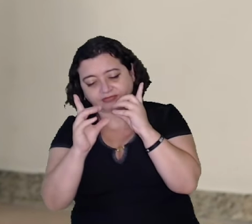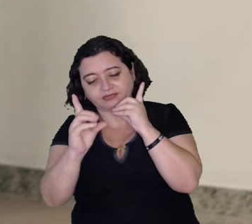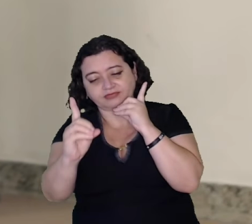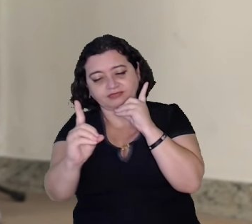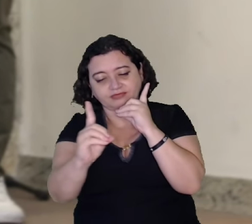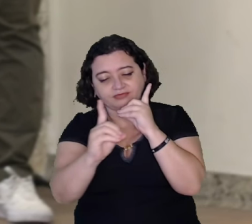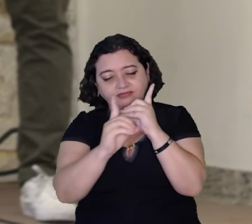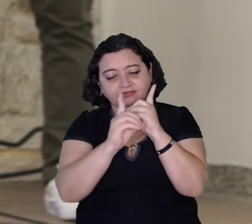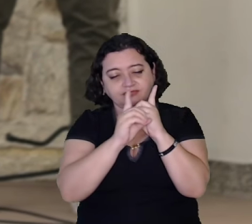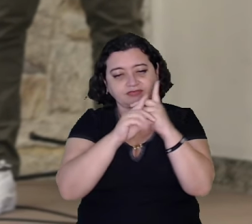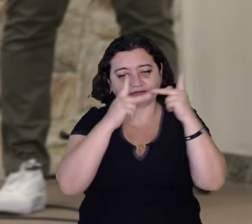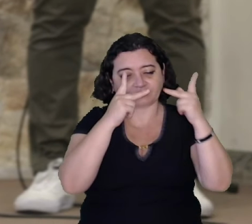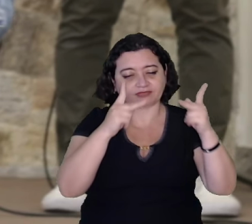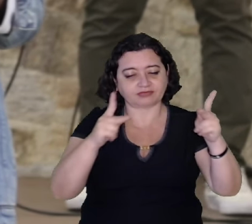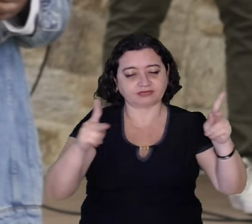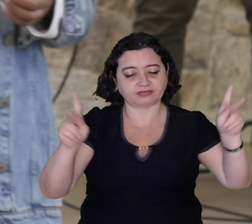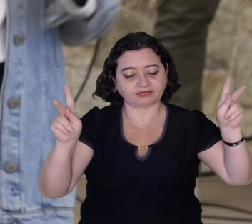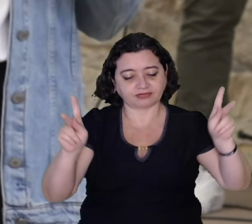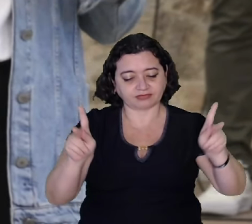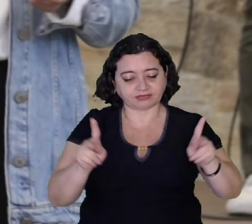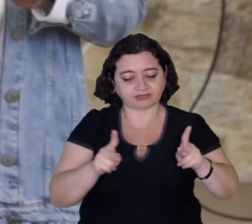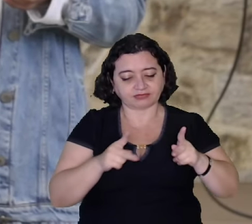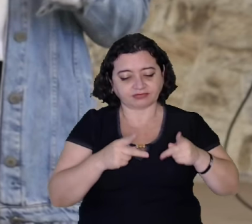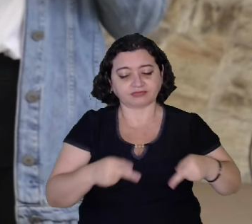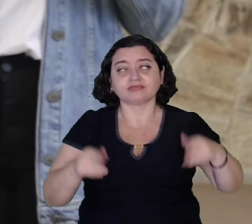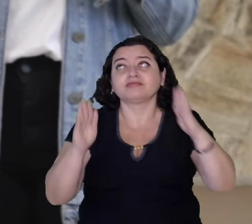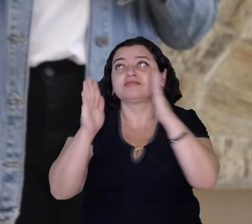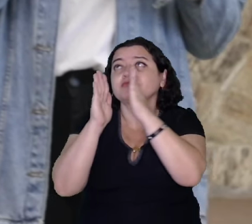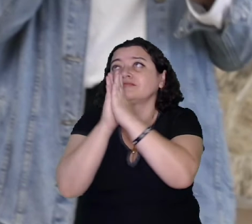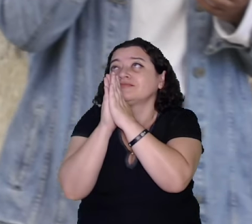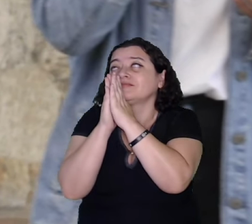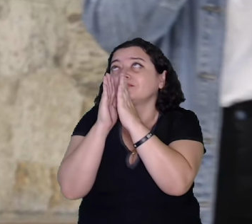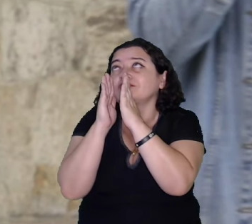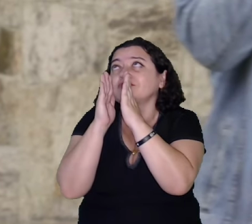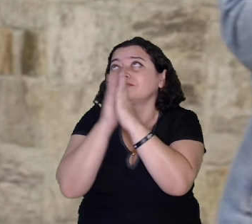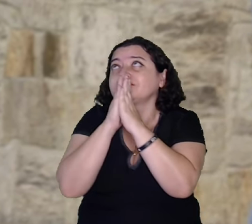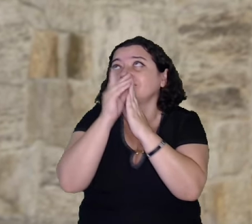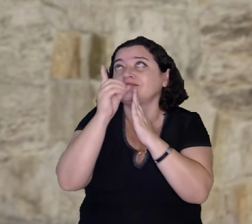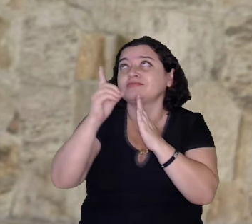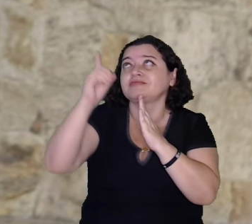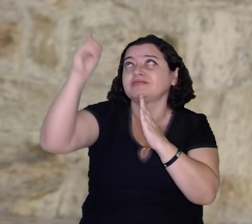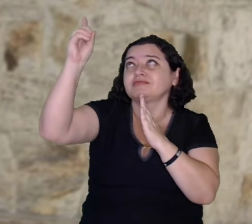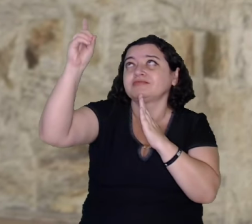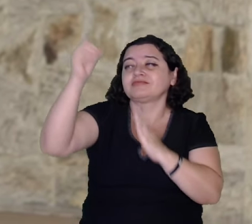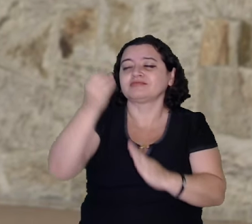Orar até